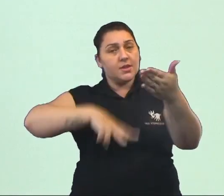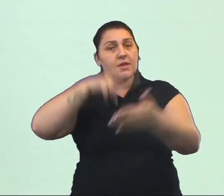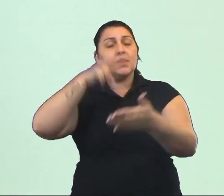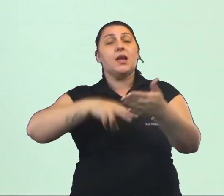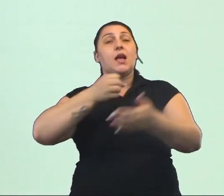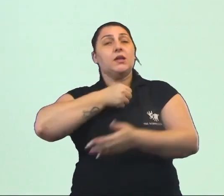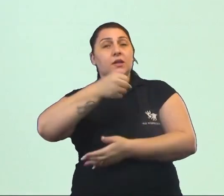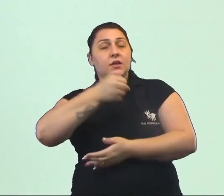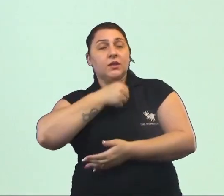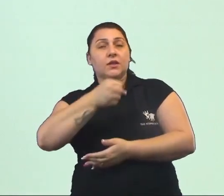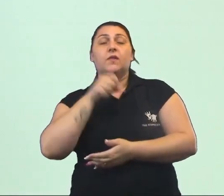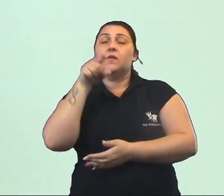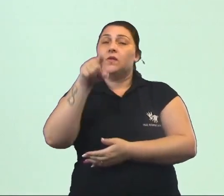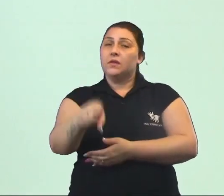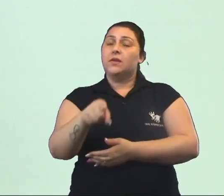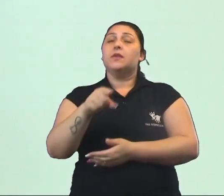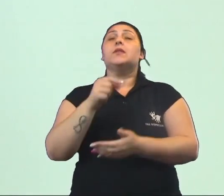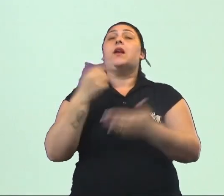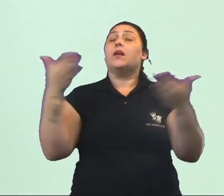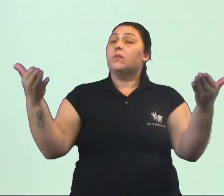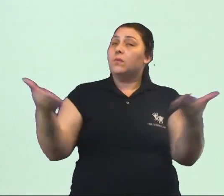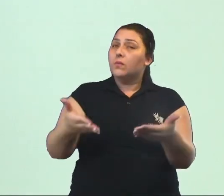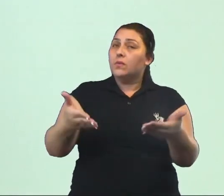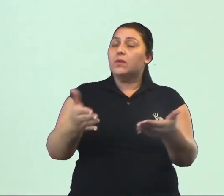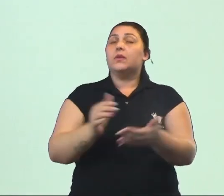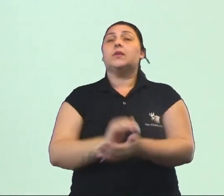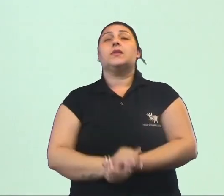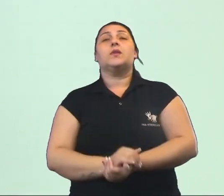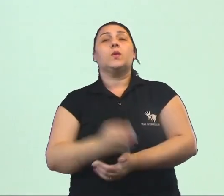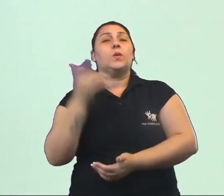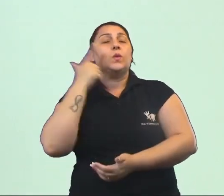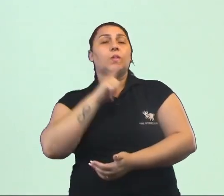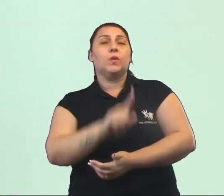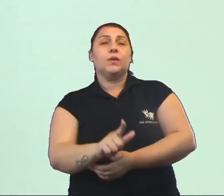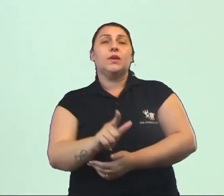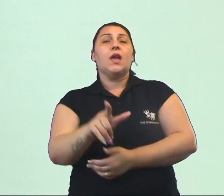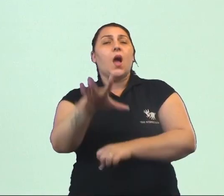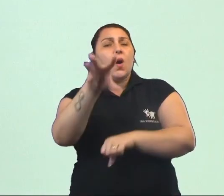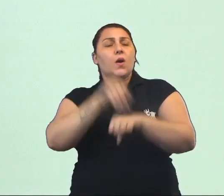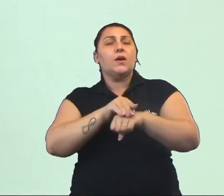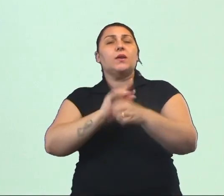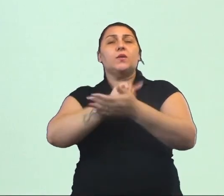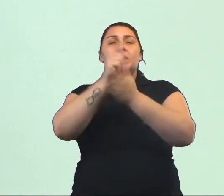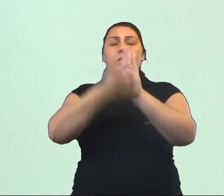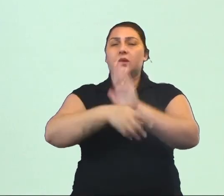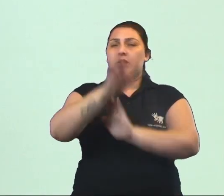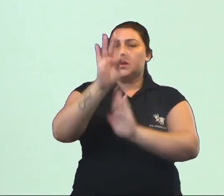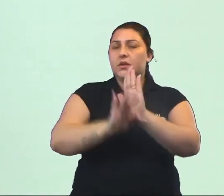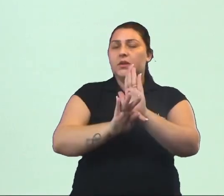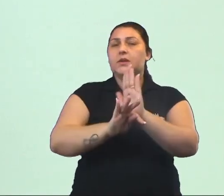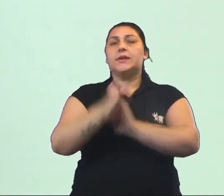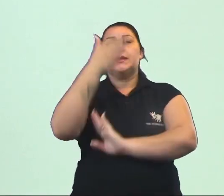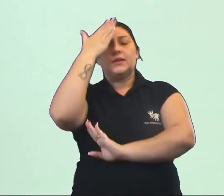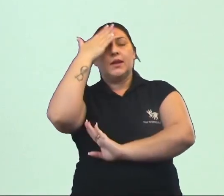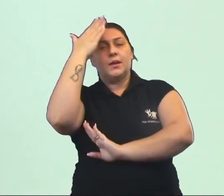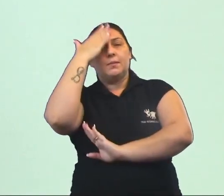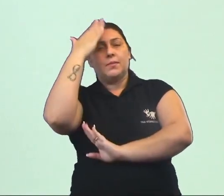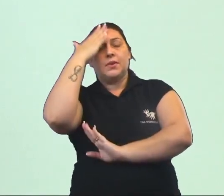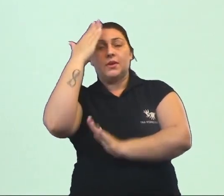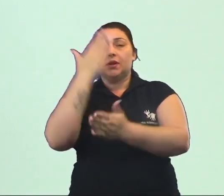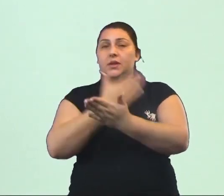bastantes entrevistas e que vocês, a partir de agora, consigam reconhecer esse gênero textual, sabendo